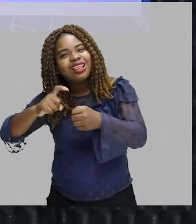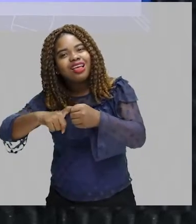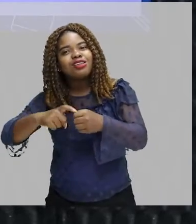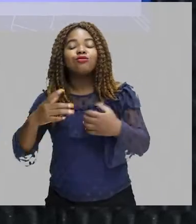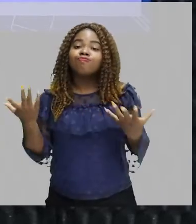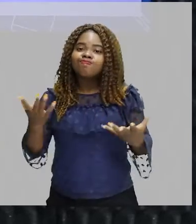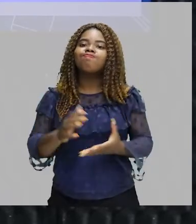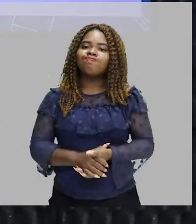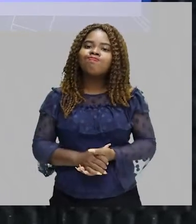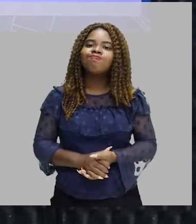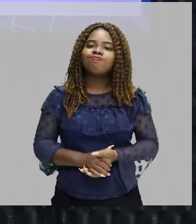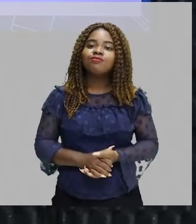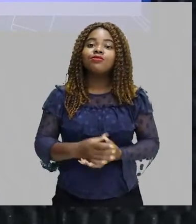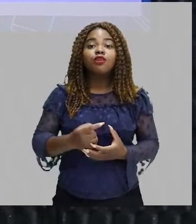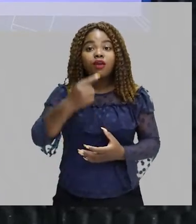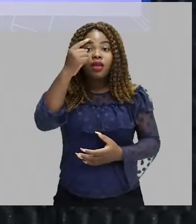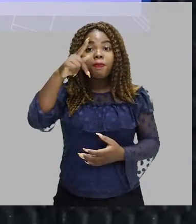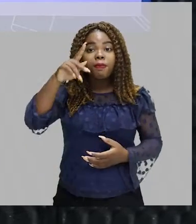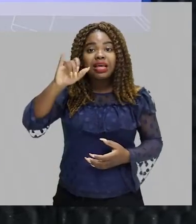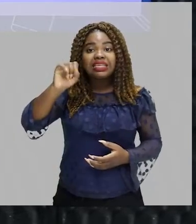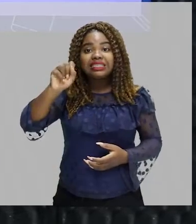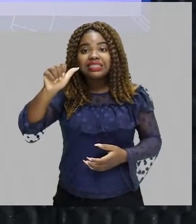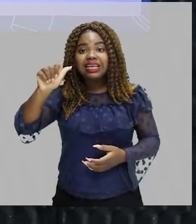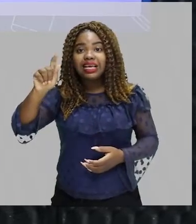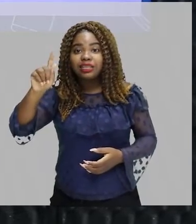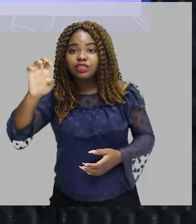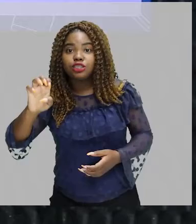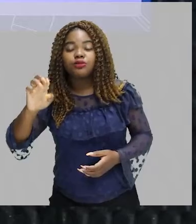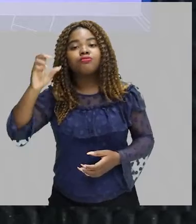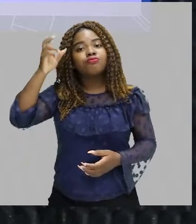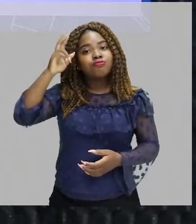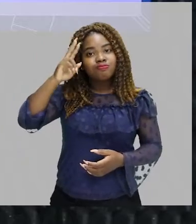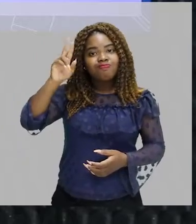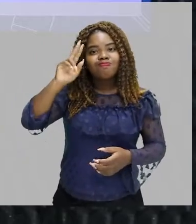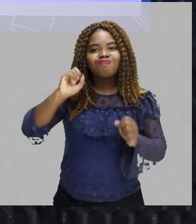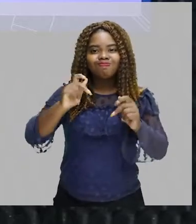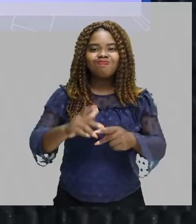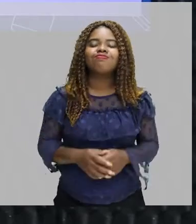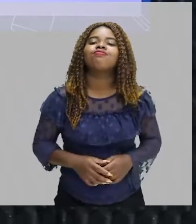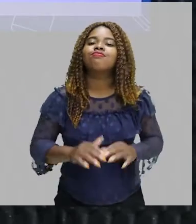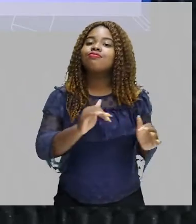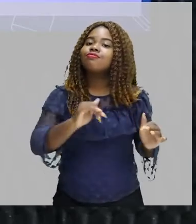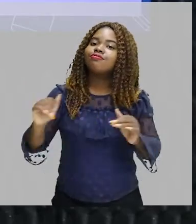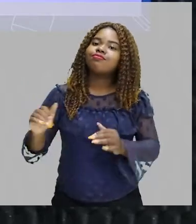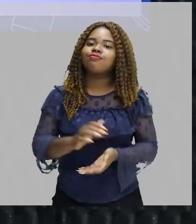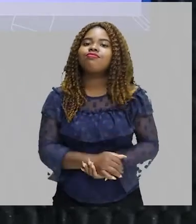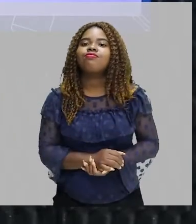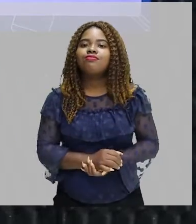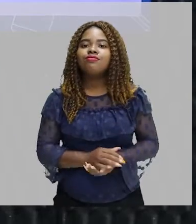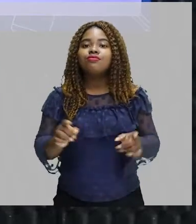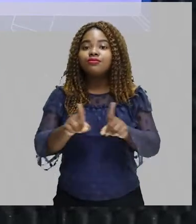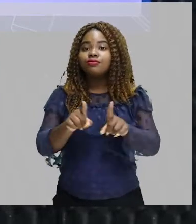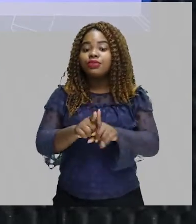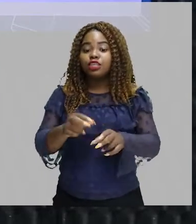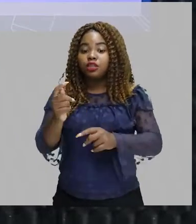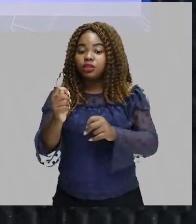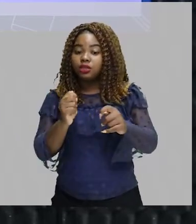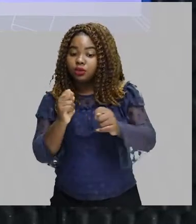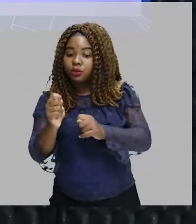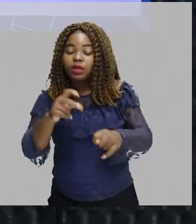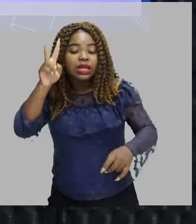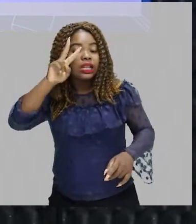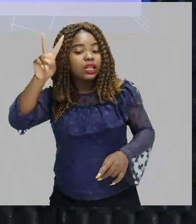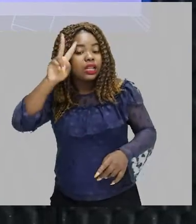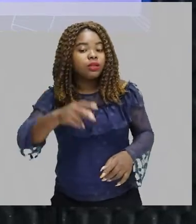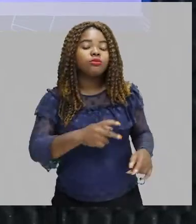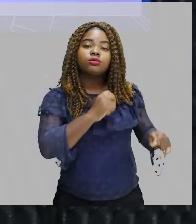esquecer da questão econômica, tá? Lembra que no espaço urbano há o predomínio de duas atividades, de